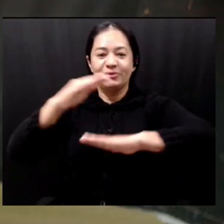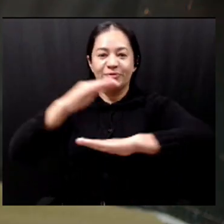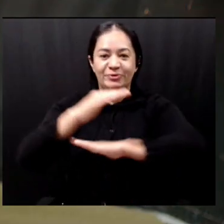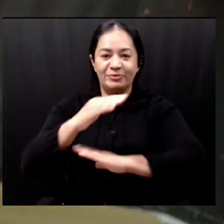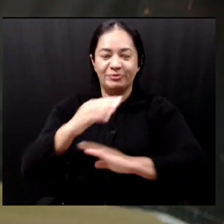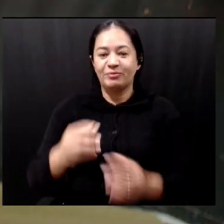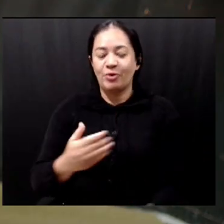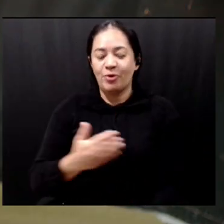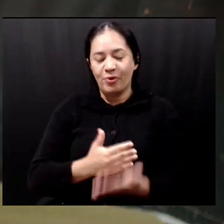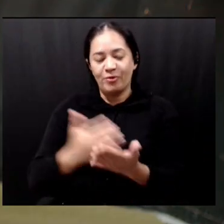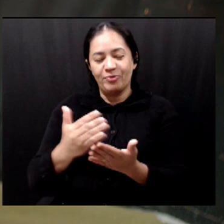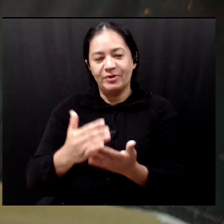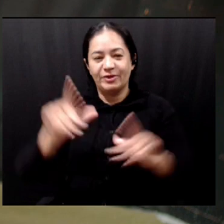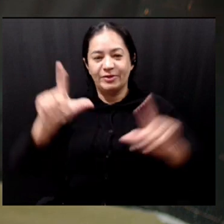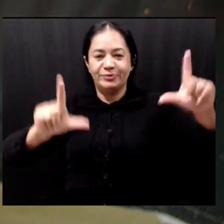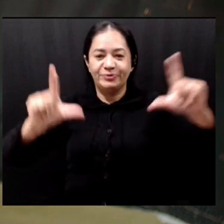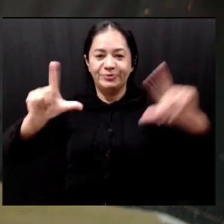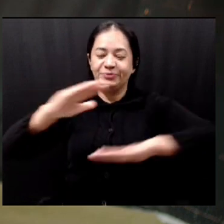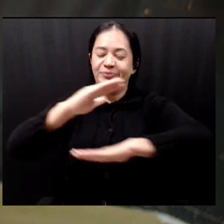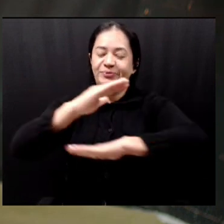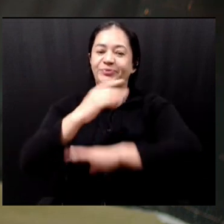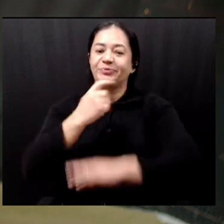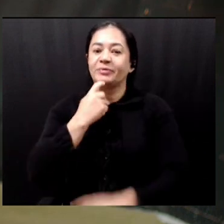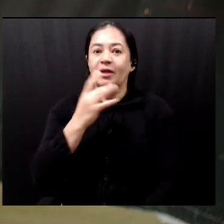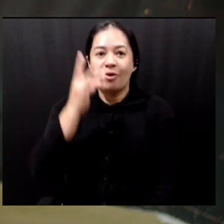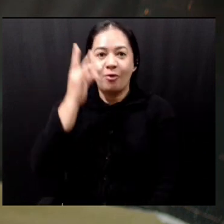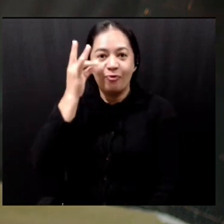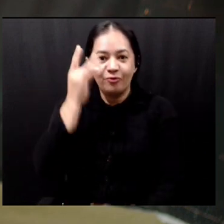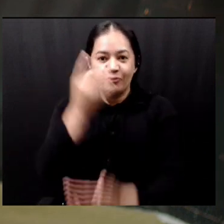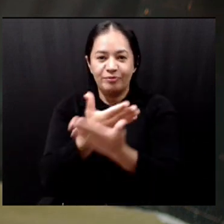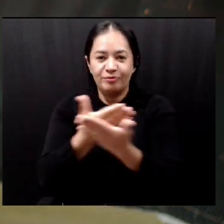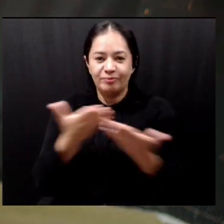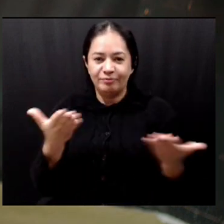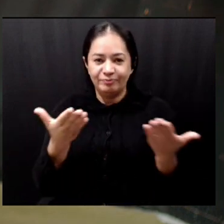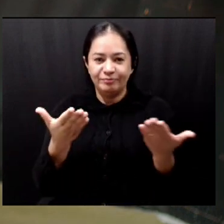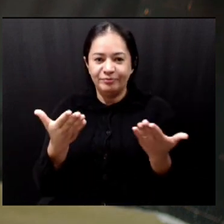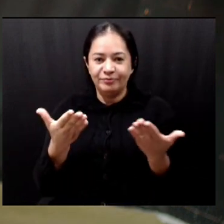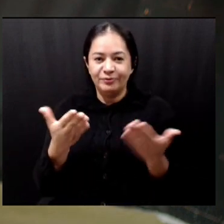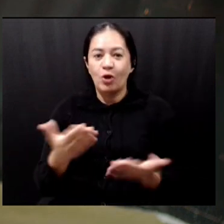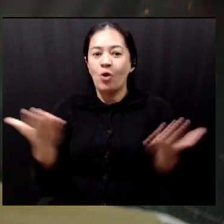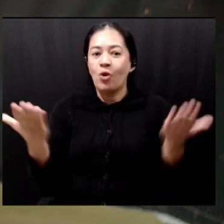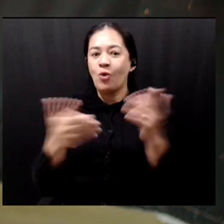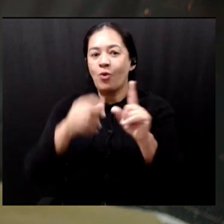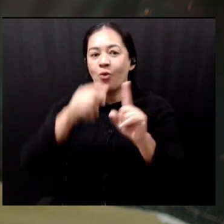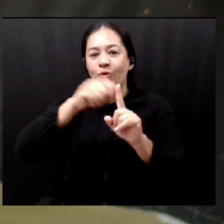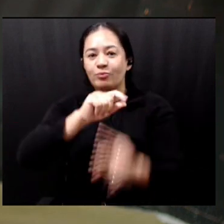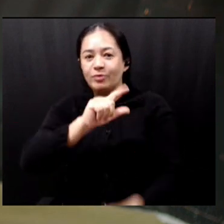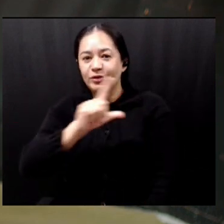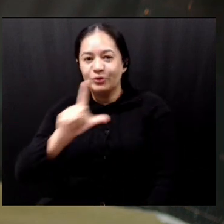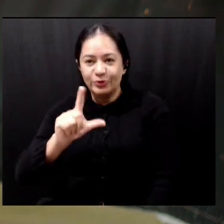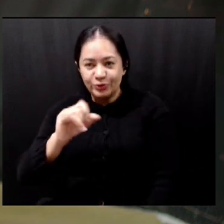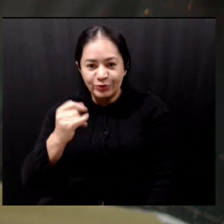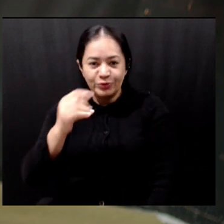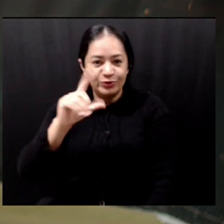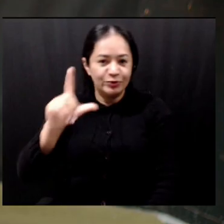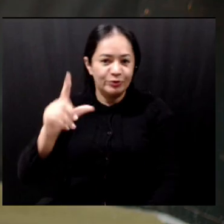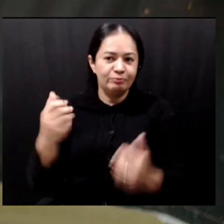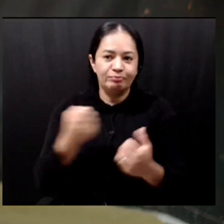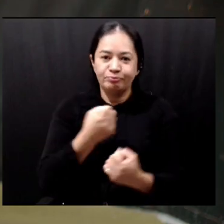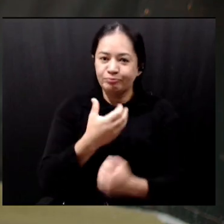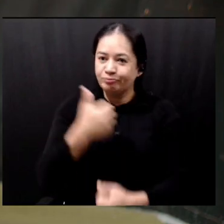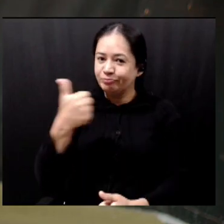TV Câmara Campinas, ao vivo para você, 11 de julho. E aí, como está? Tudo bem? Por aqui tudo ótimo.